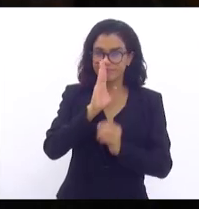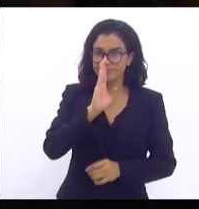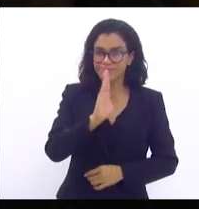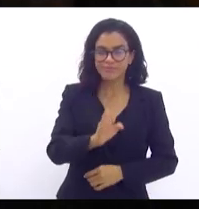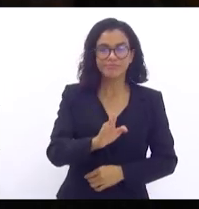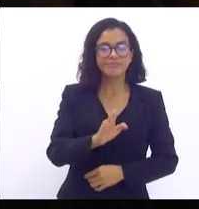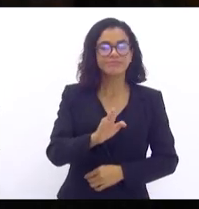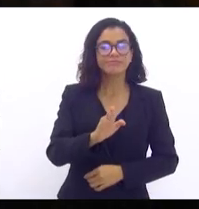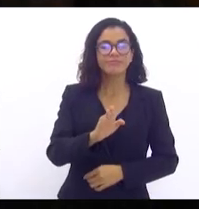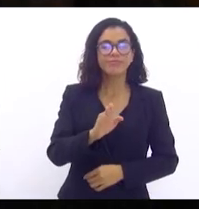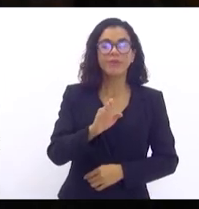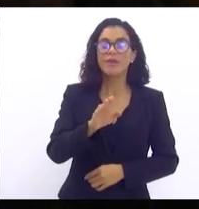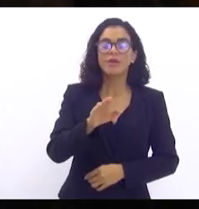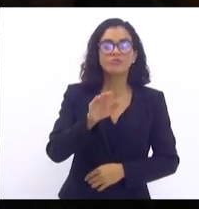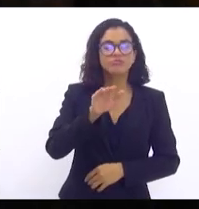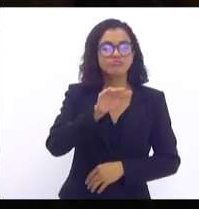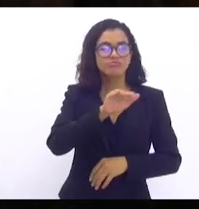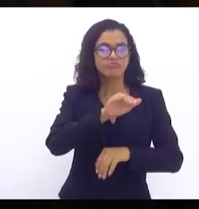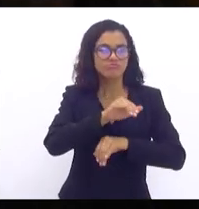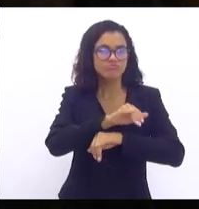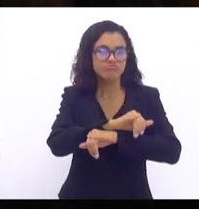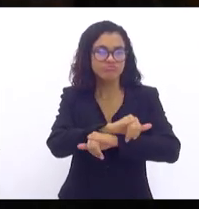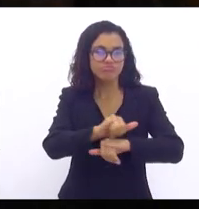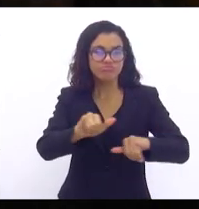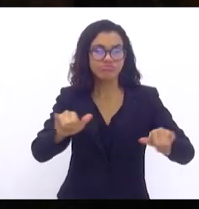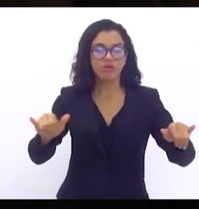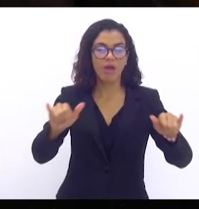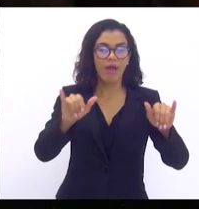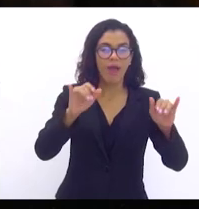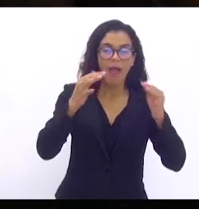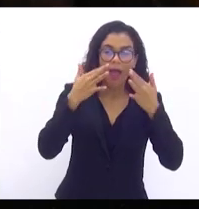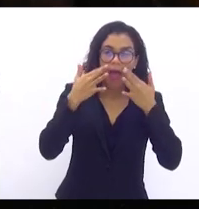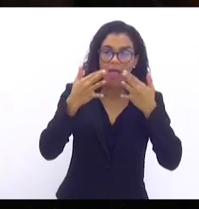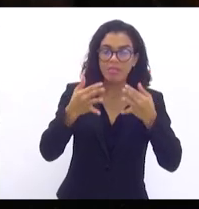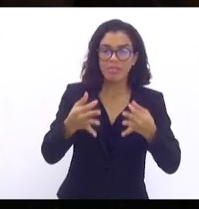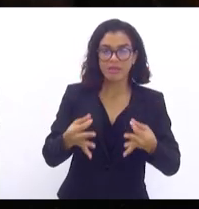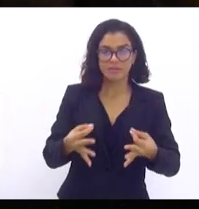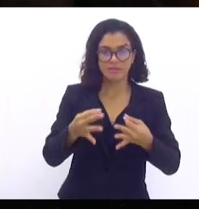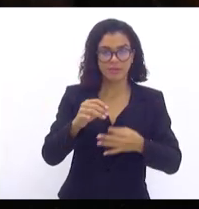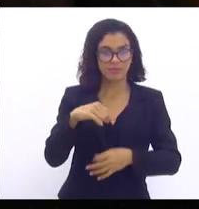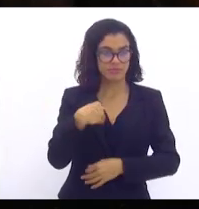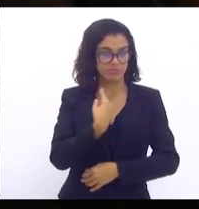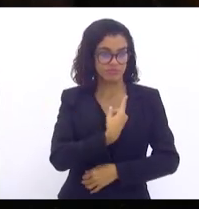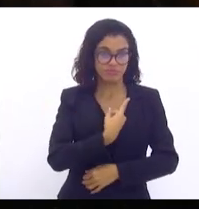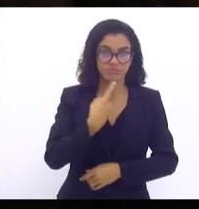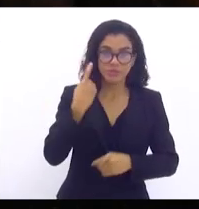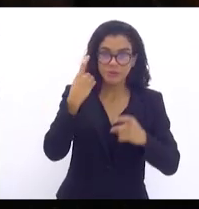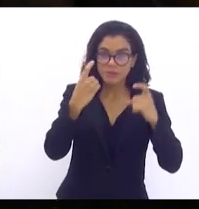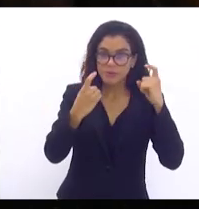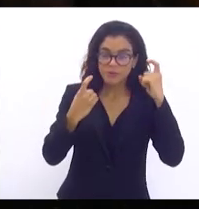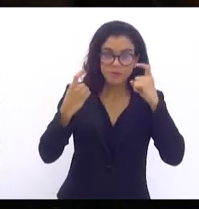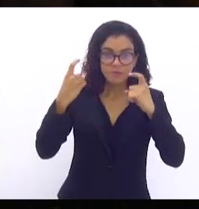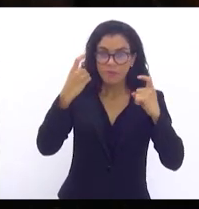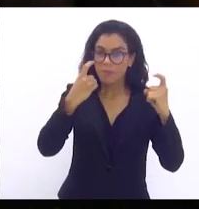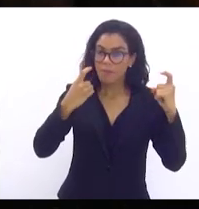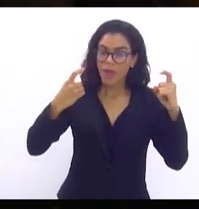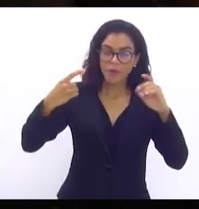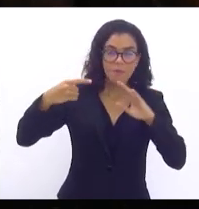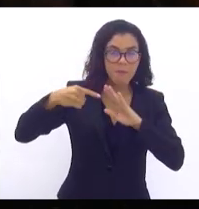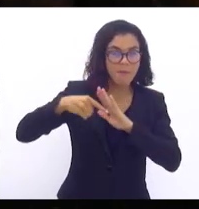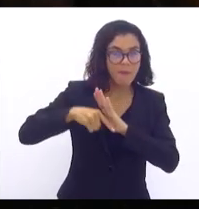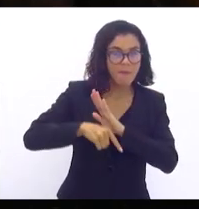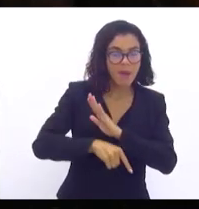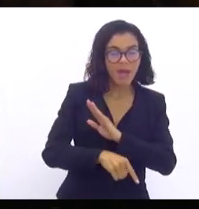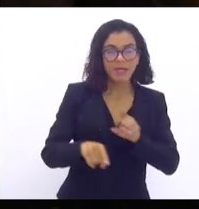chamando a atenção para algo que nos preocupa profundamente, como preocupa